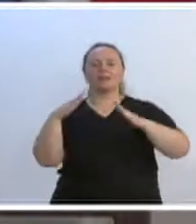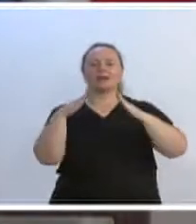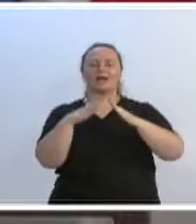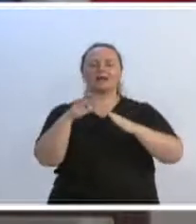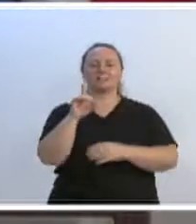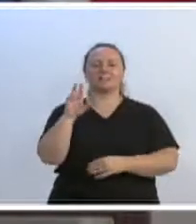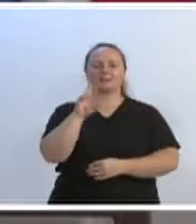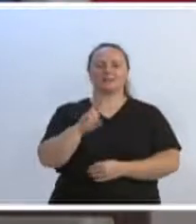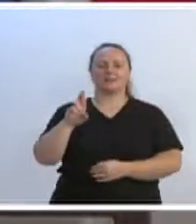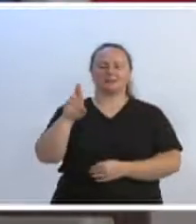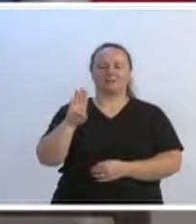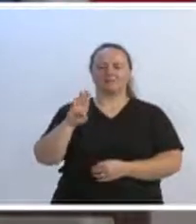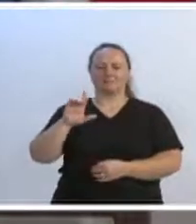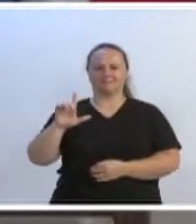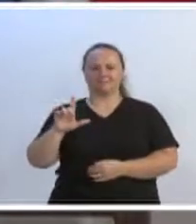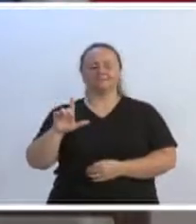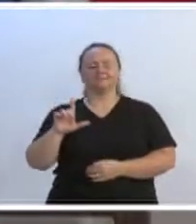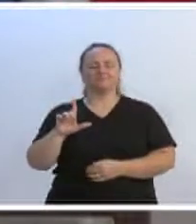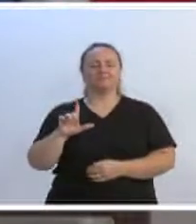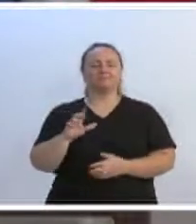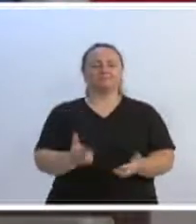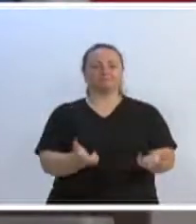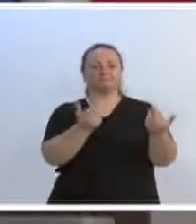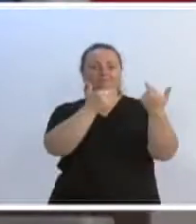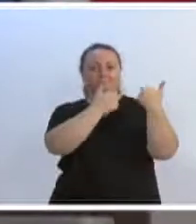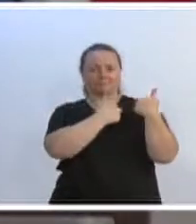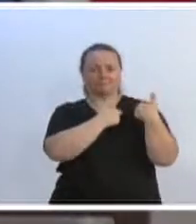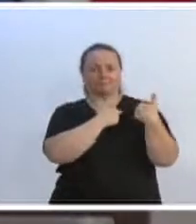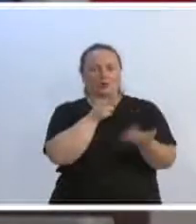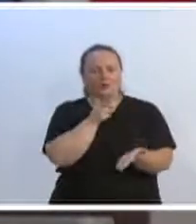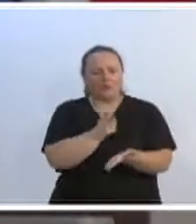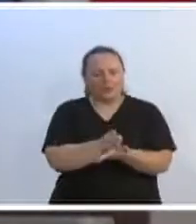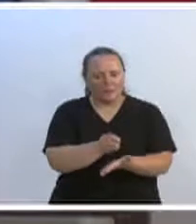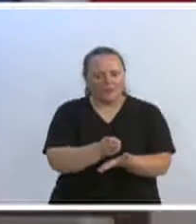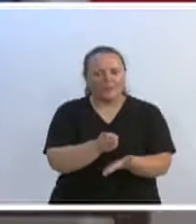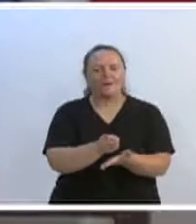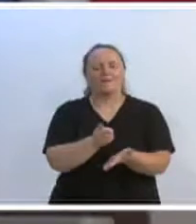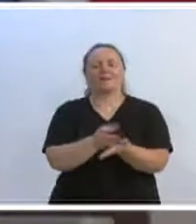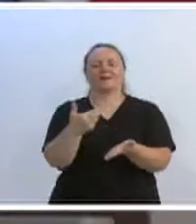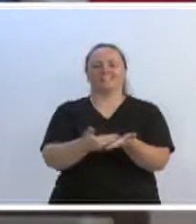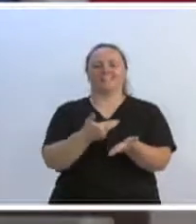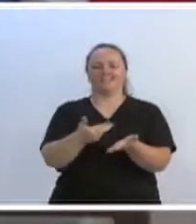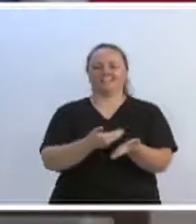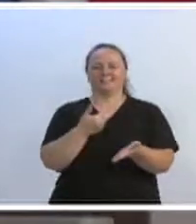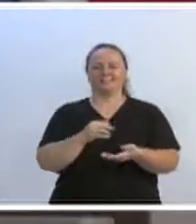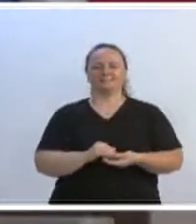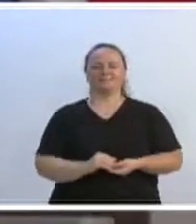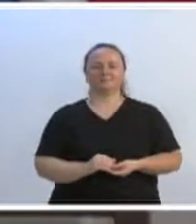anos de uma forma consecutiva. Ferreira da Silva, como já foi dito, o idealizador